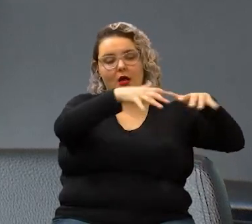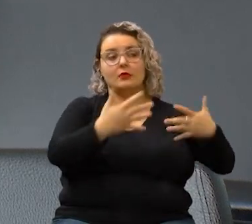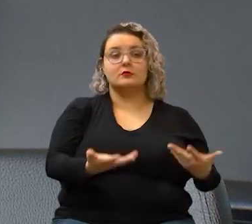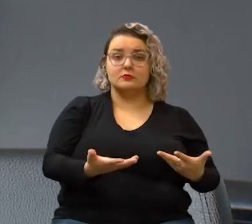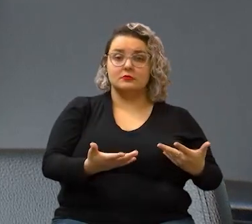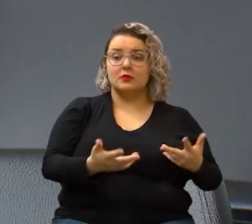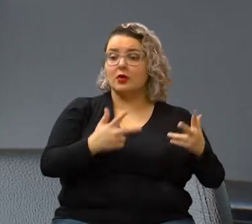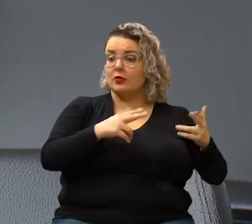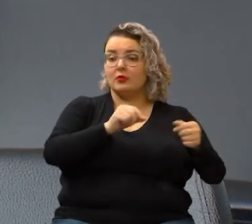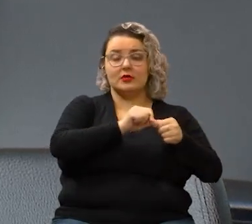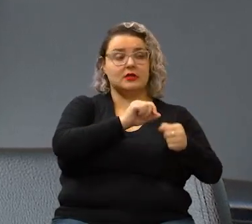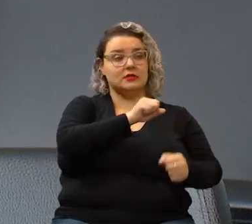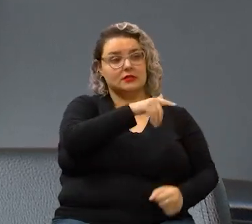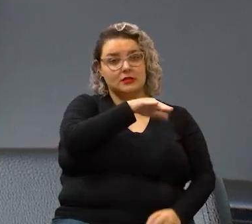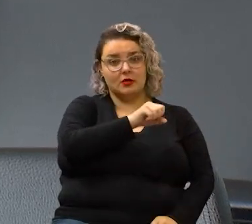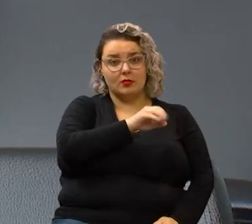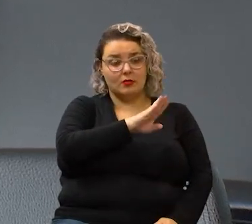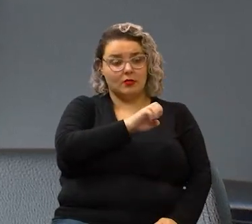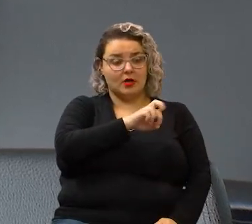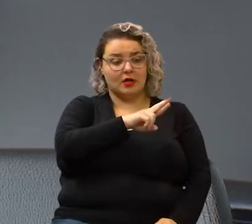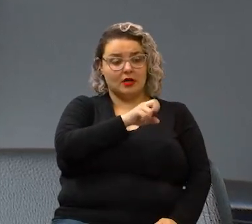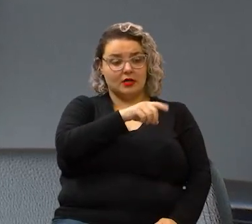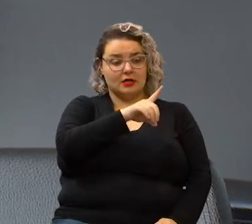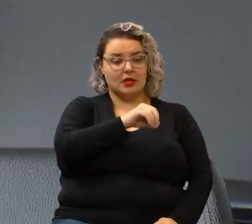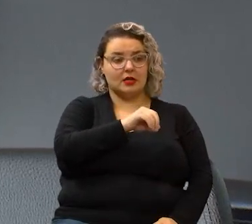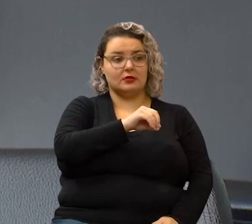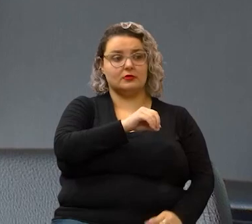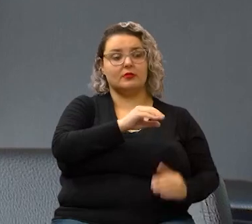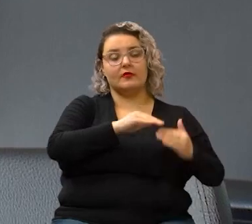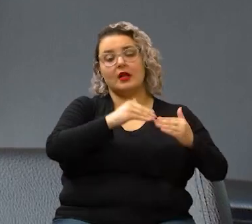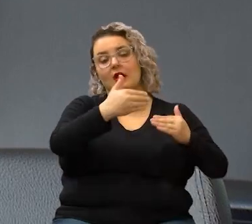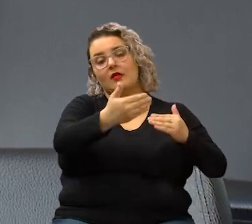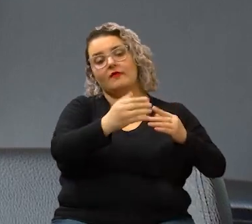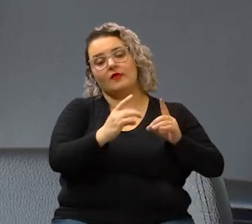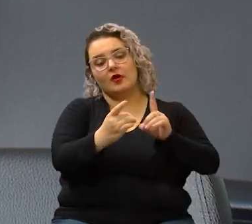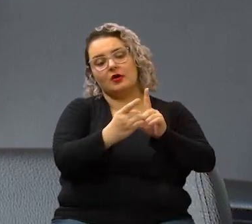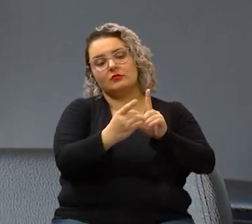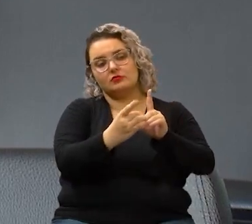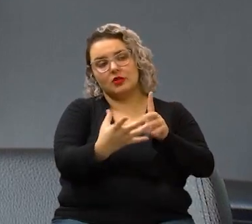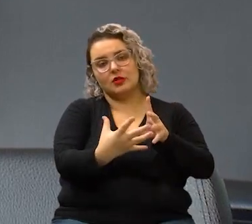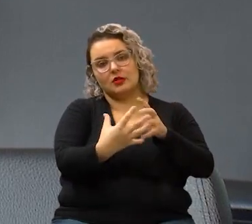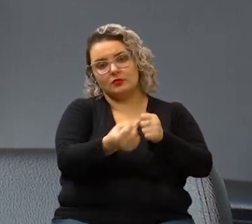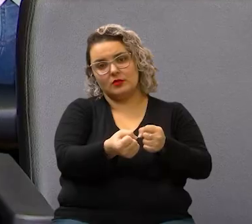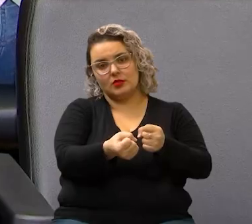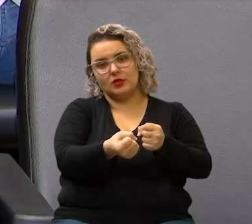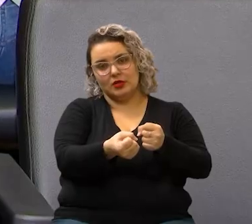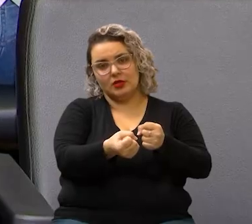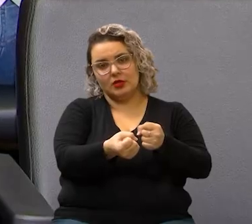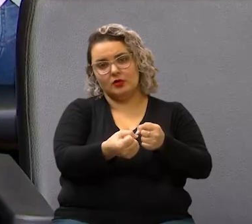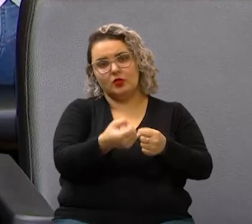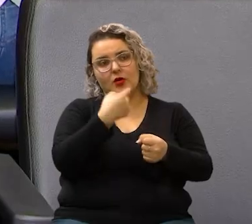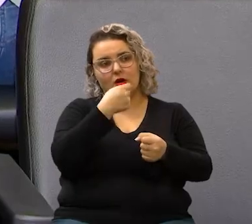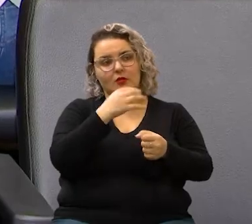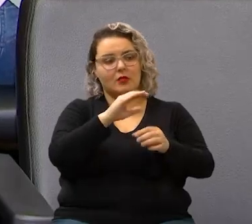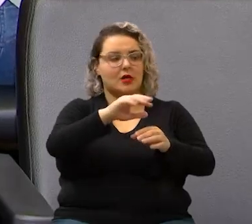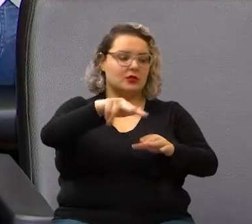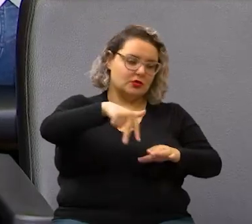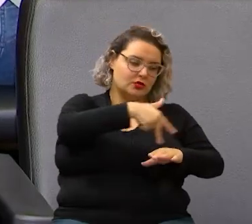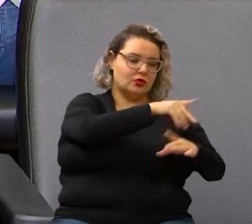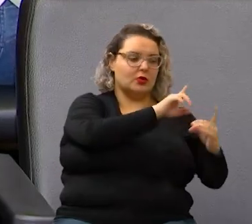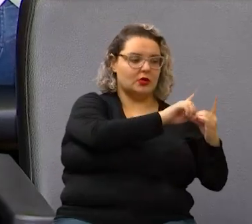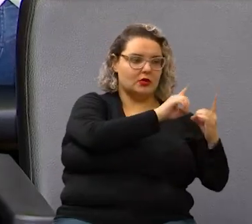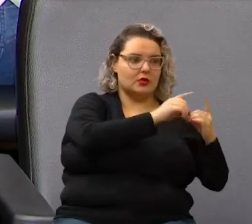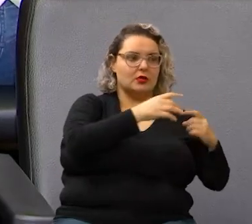Então, como fazer no São Bernardo? As pessoas retiram o remédio lá fora e o atendimento vai lá dentro. Ficam